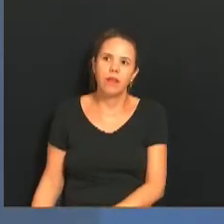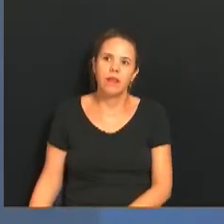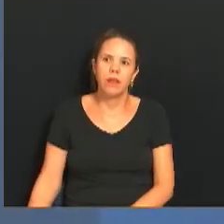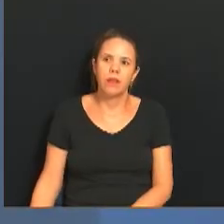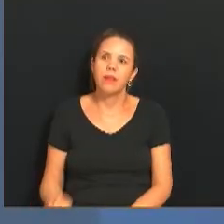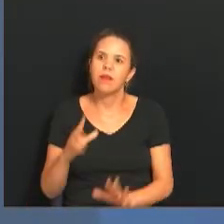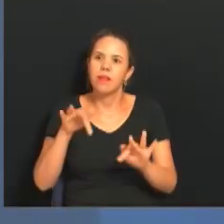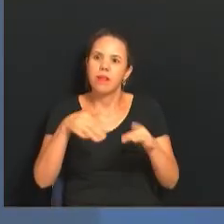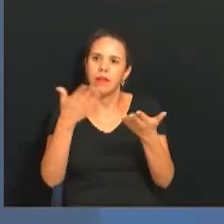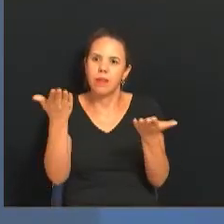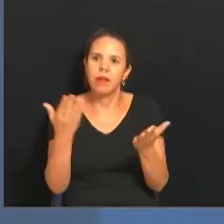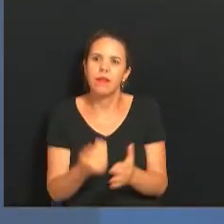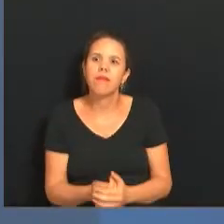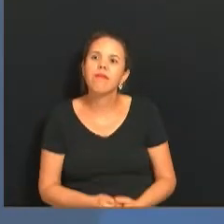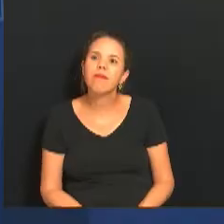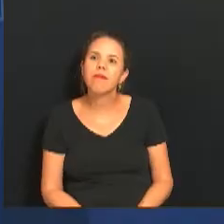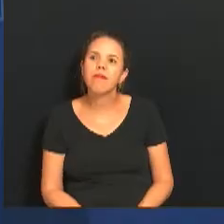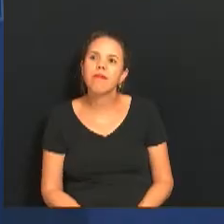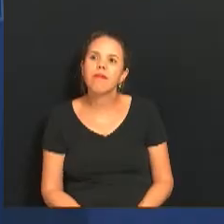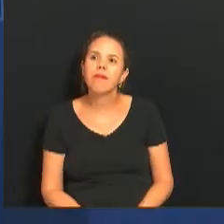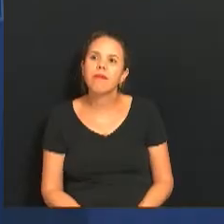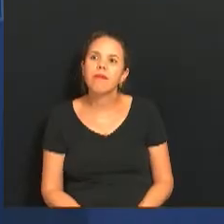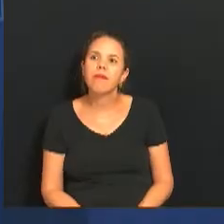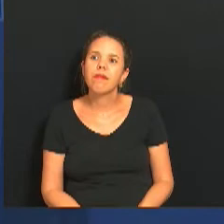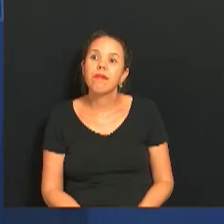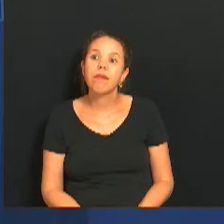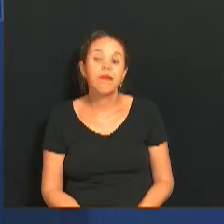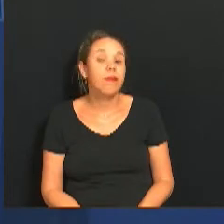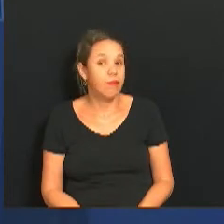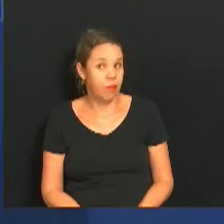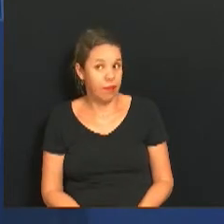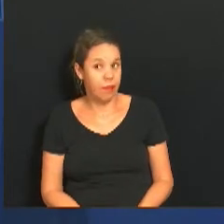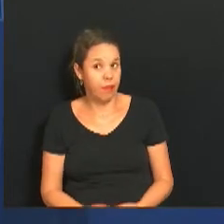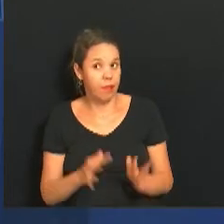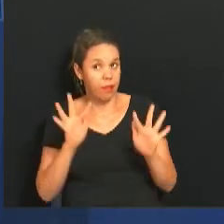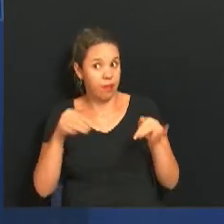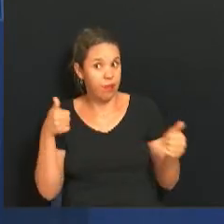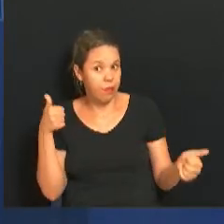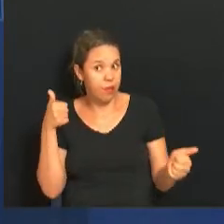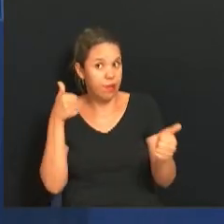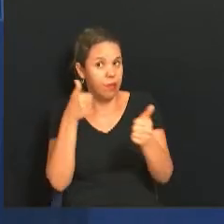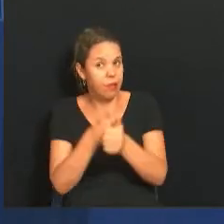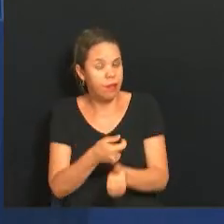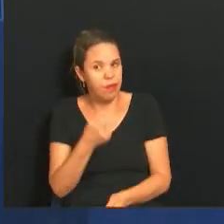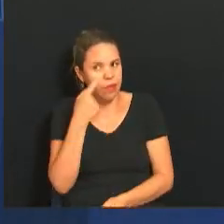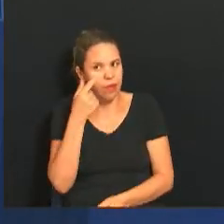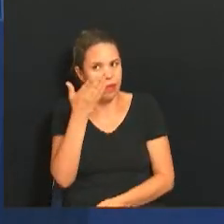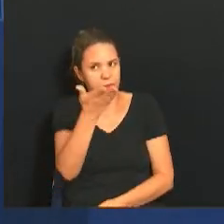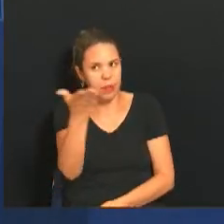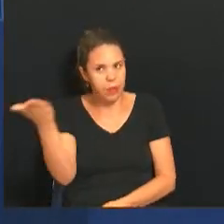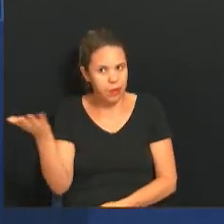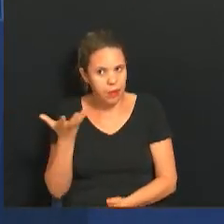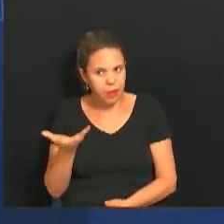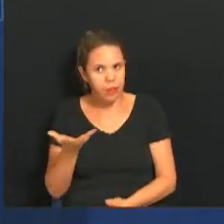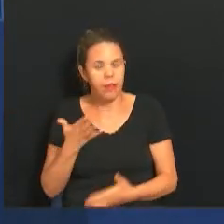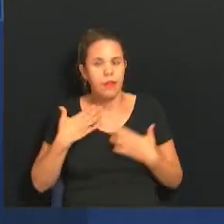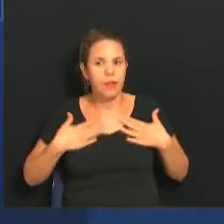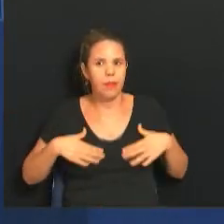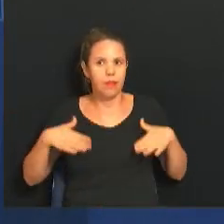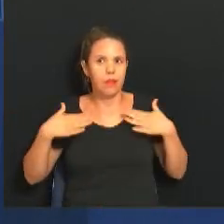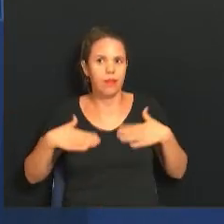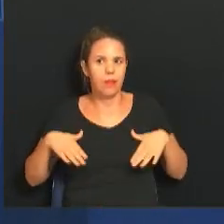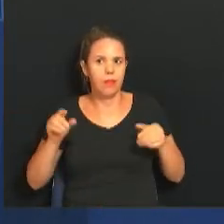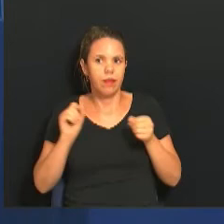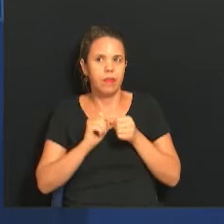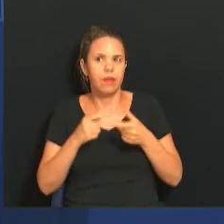fim de semana para você ir de casa. Bom, fim de semana está chegando. Para você que quer descansar, fazer